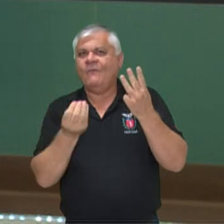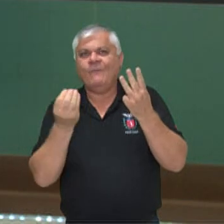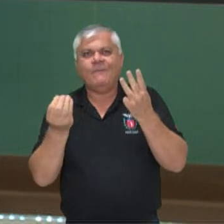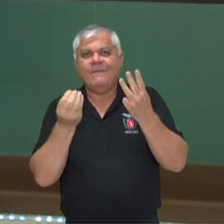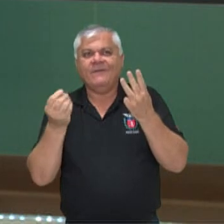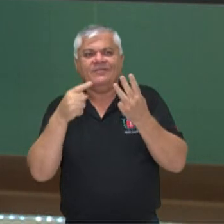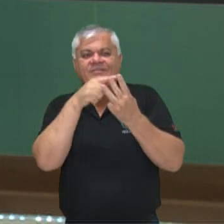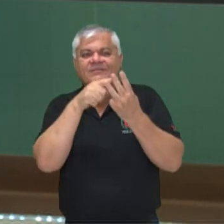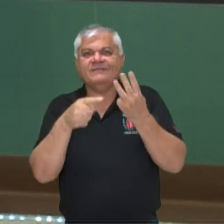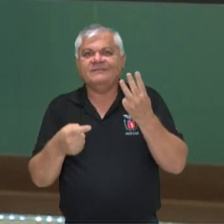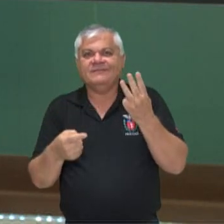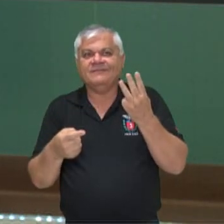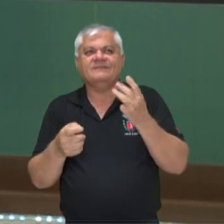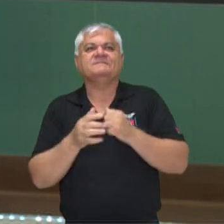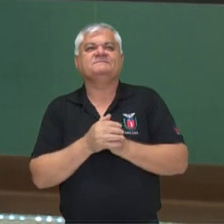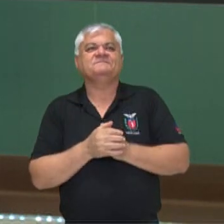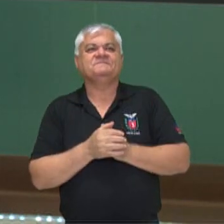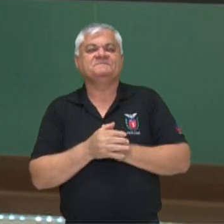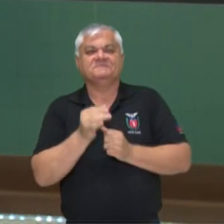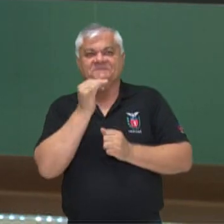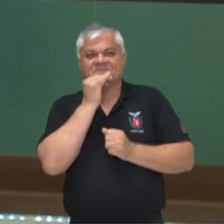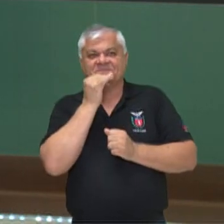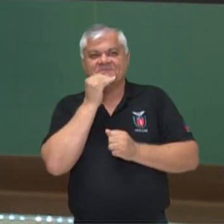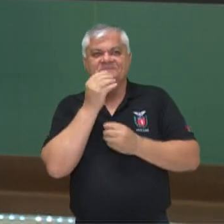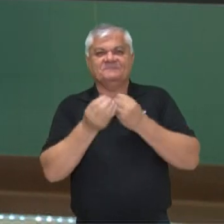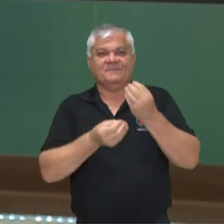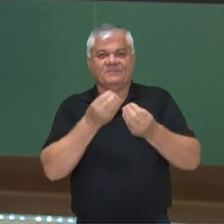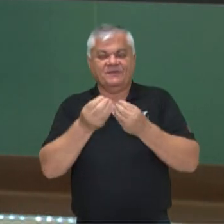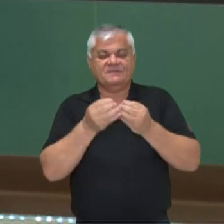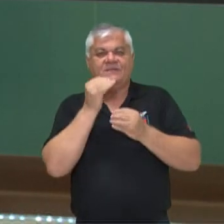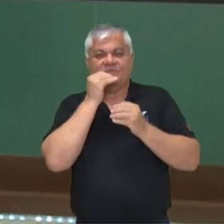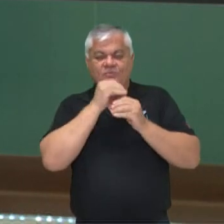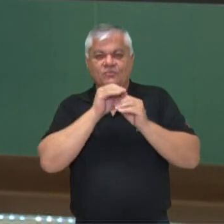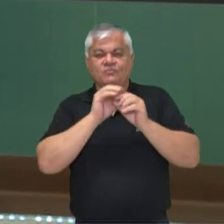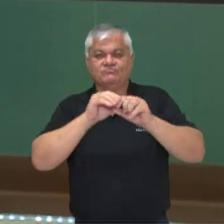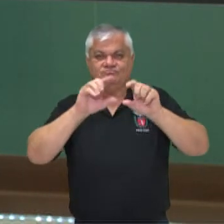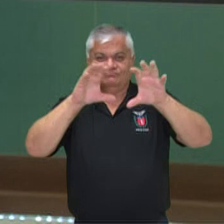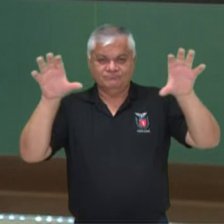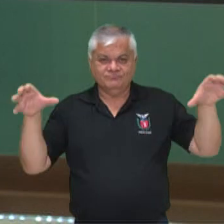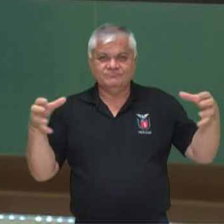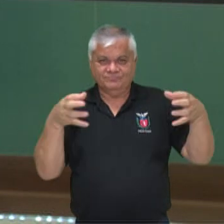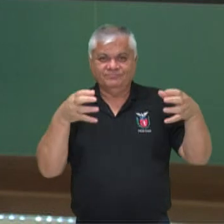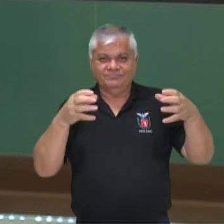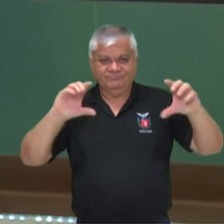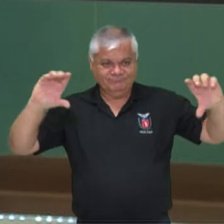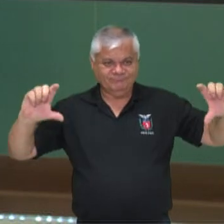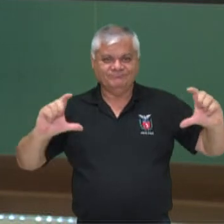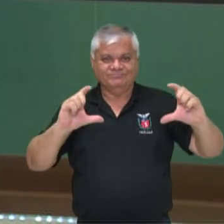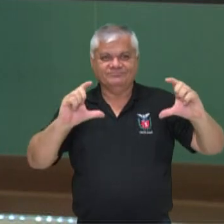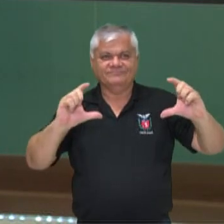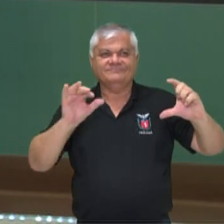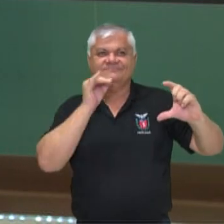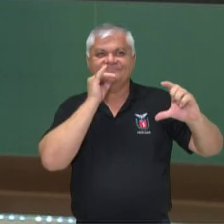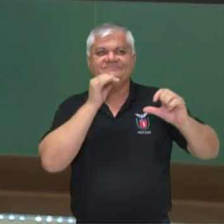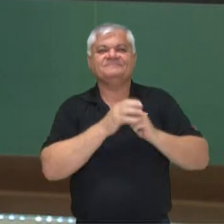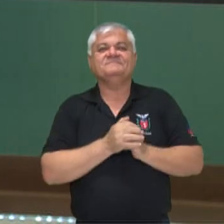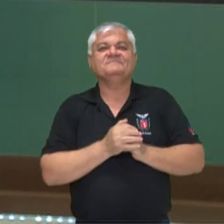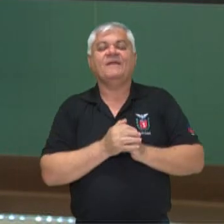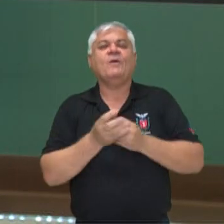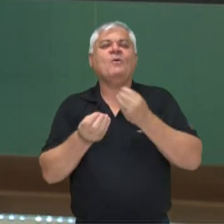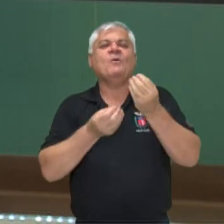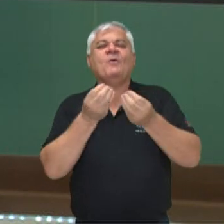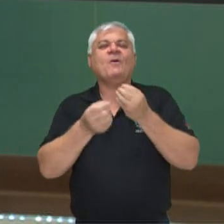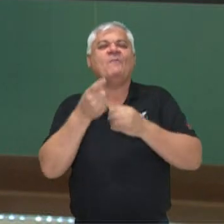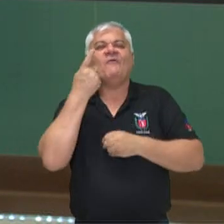esse negócio agora, gente? Vamos resolver por agrupamento. Olha como é que nós vamos fazer, gente. É uma mágica. Para isso,